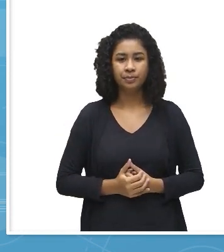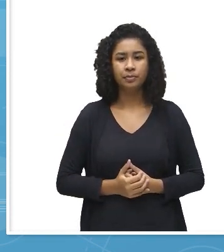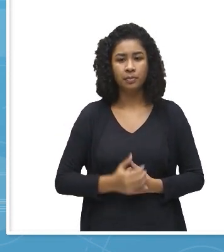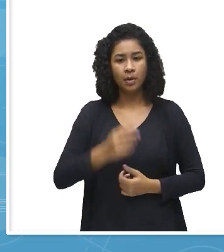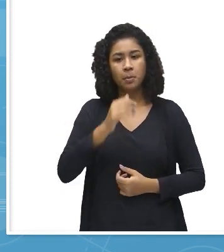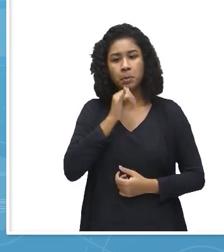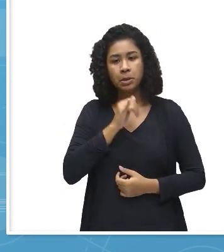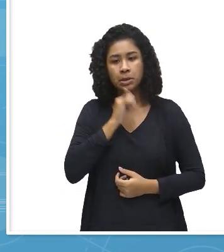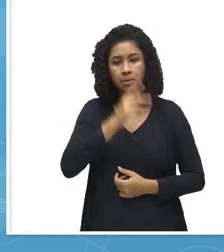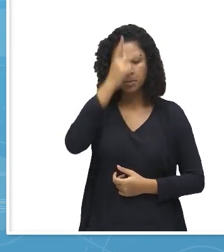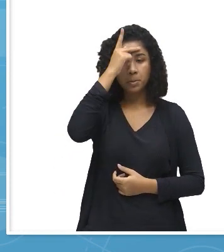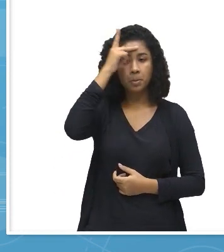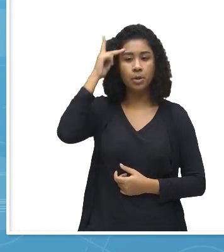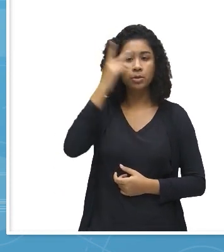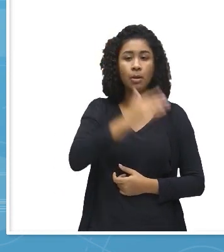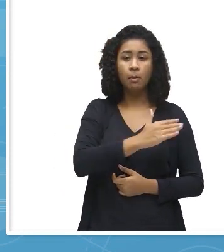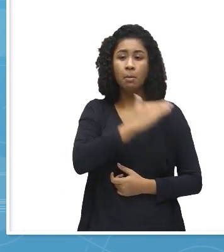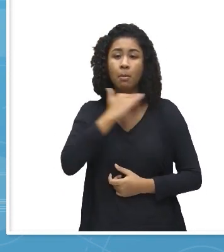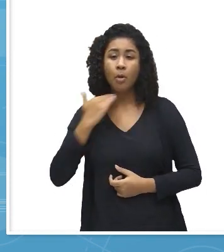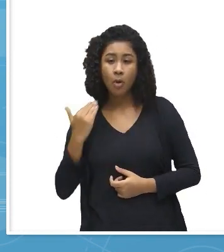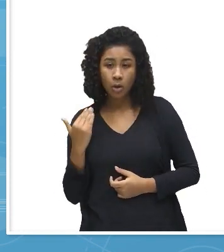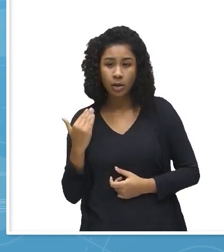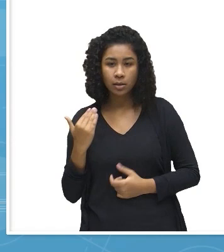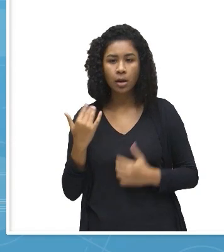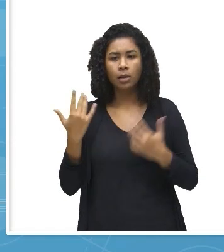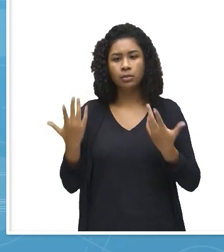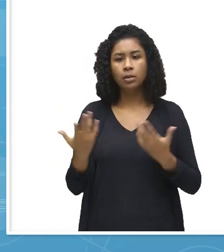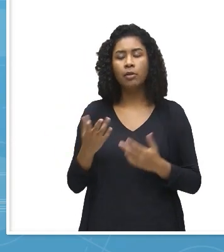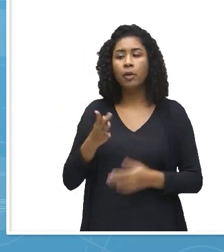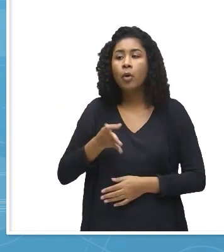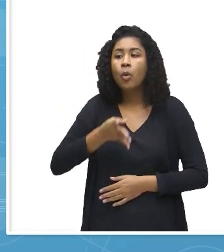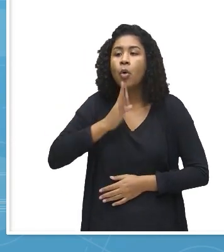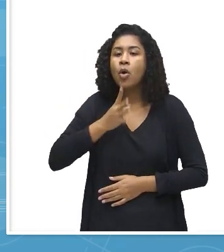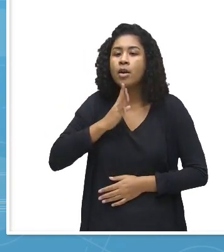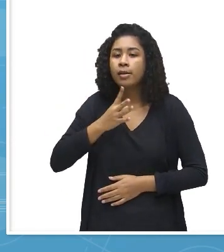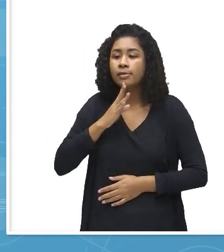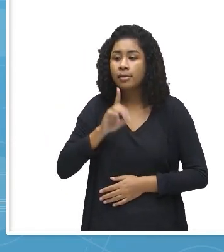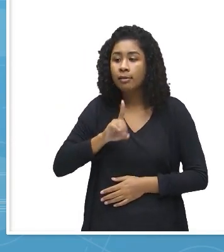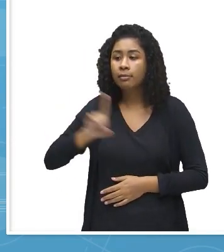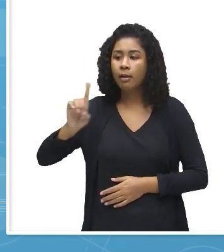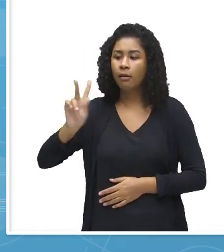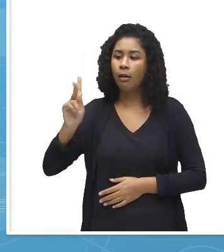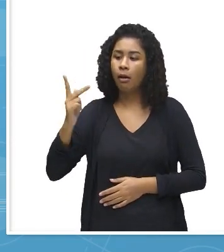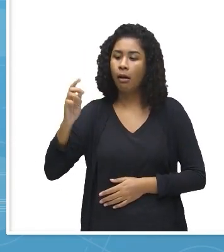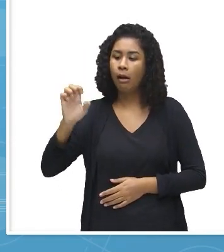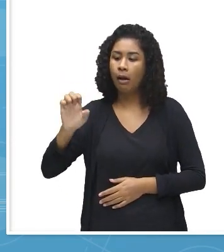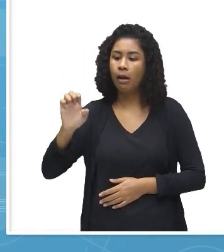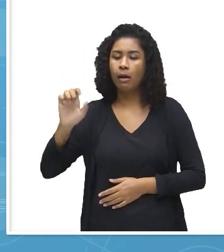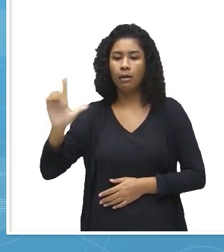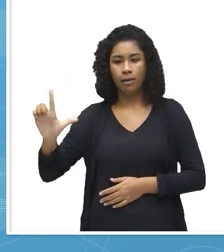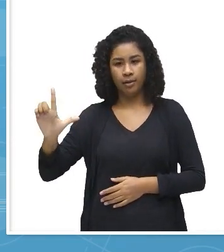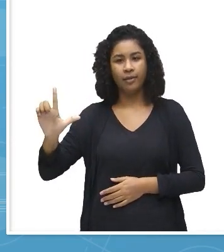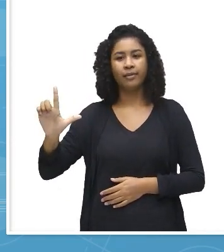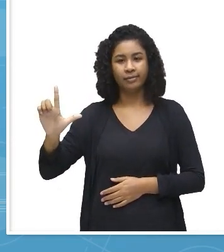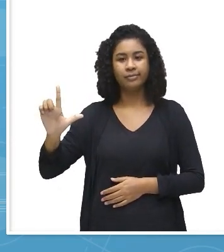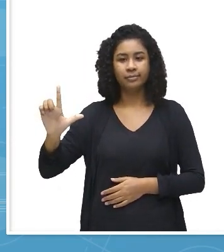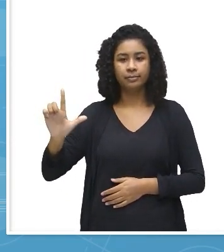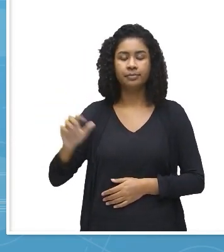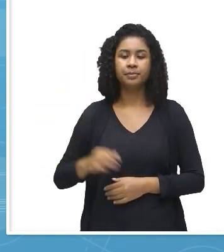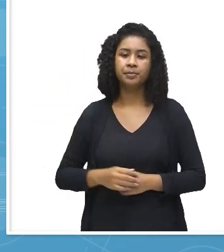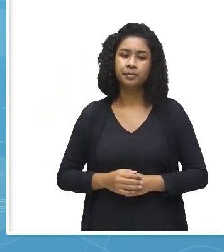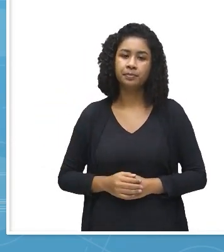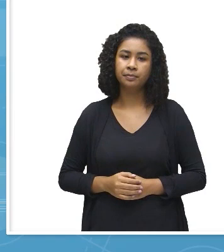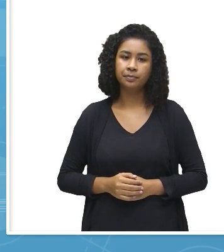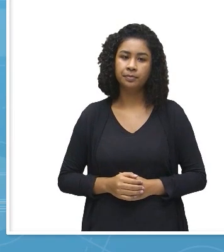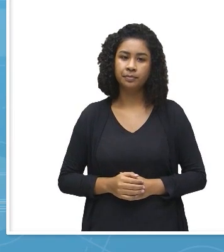morria quem ia de encontro a Hela, né? A deusa do inferno. Então, a Hela, filha de Loki, era